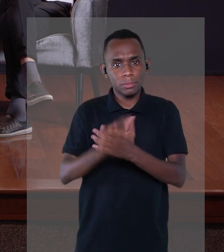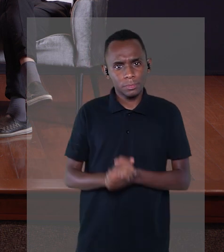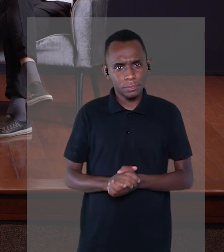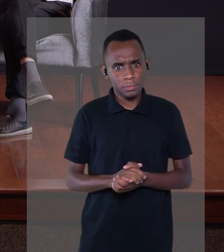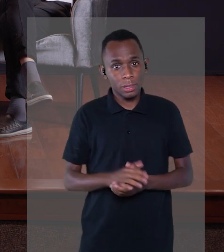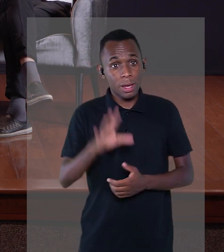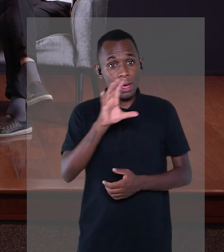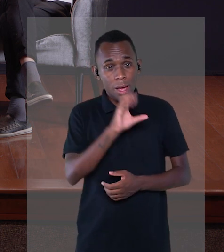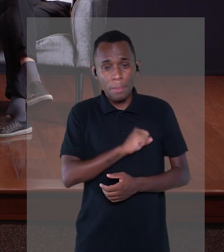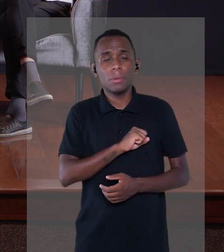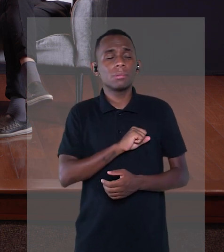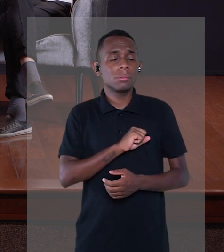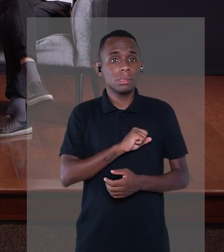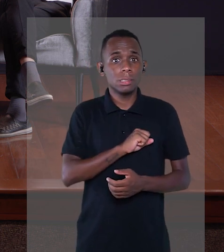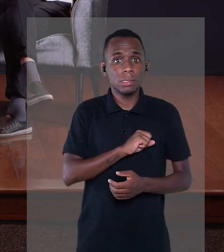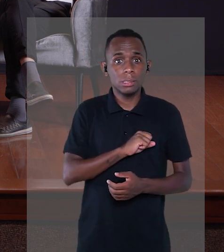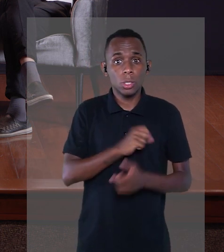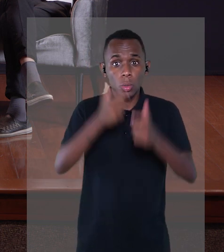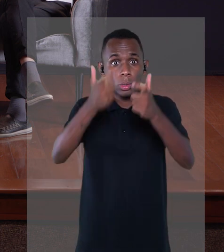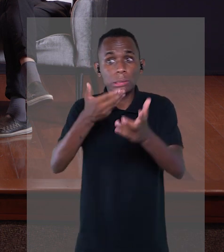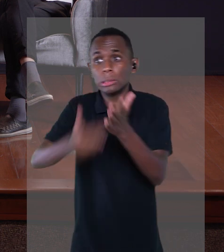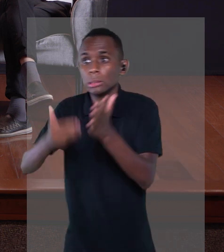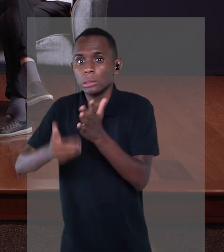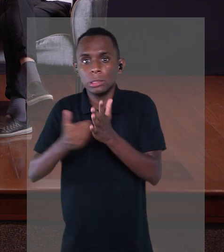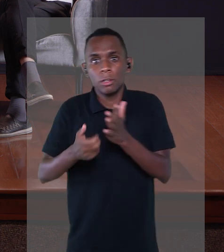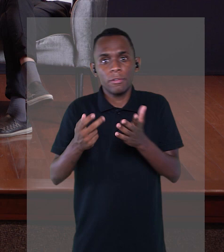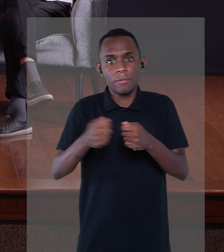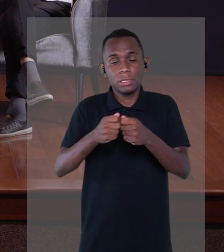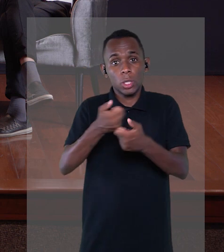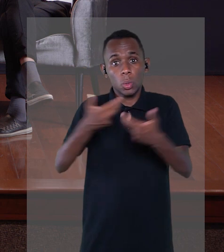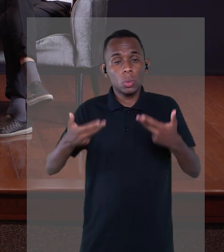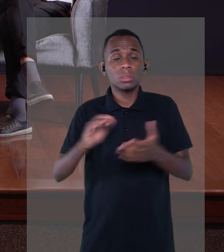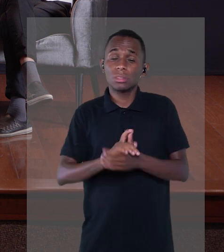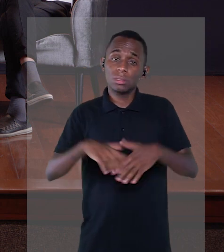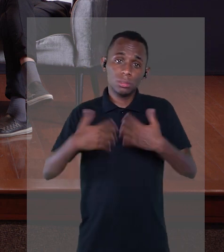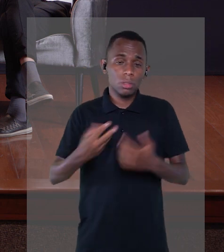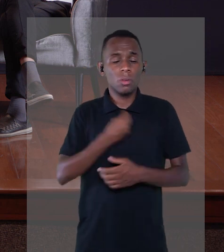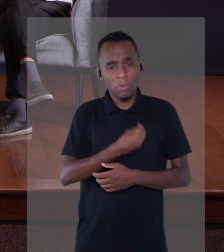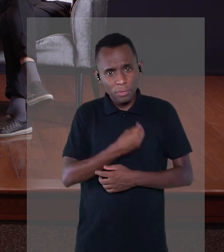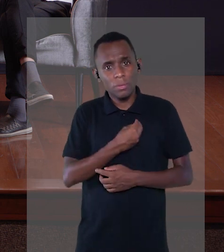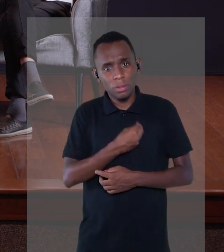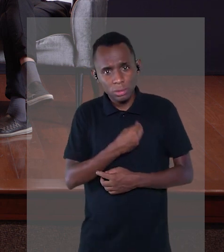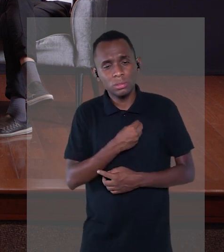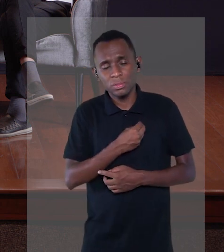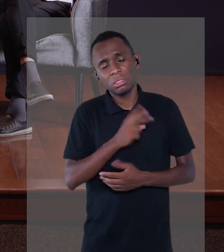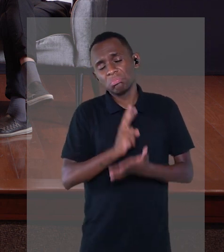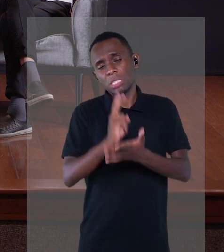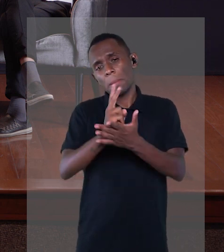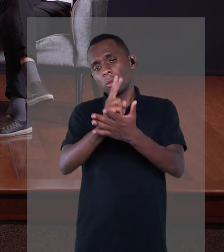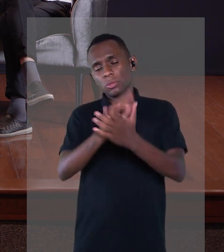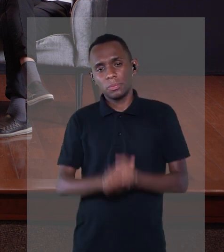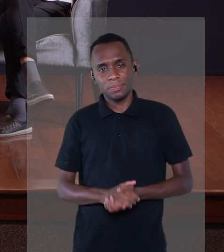e Perdição era sempre sim. Sempre sim. Vida Haverá era Vida Haverá mesmo. Ah, é, né? Amor e Perdição é sempre sim.